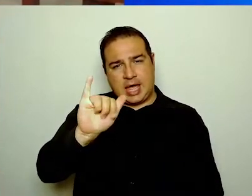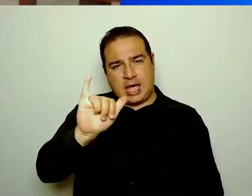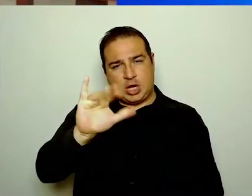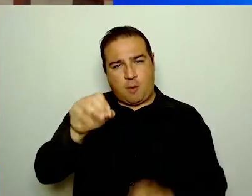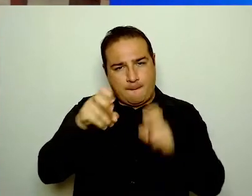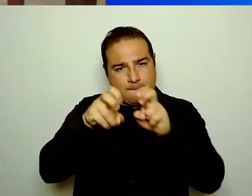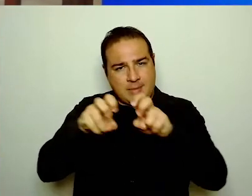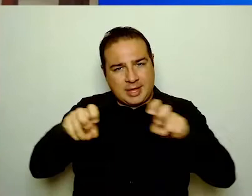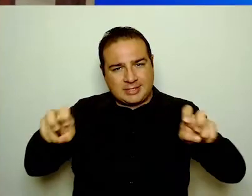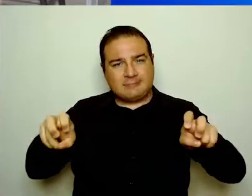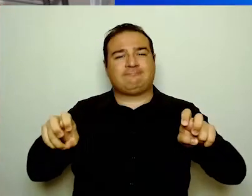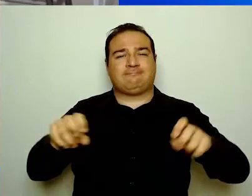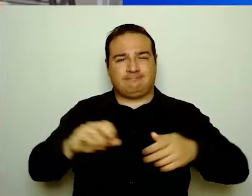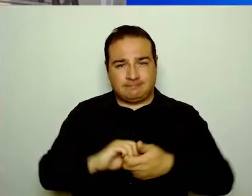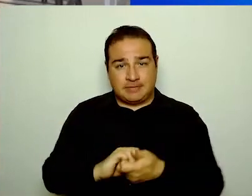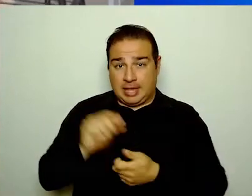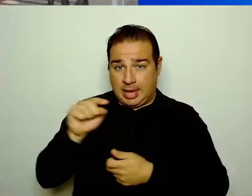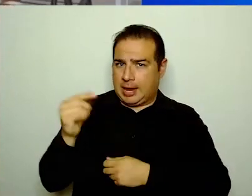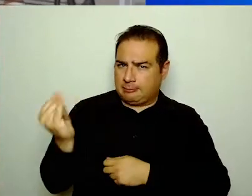mesário.